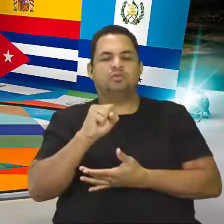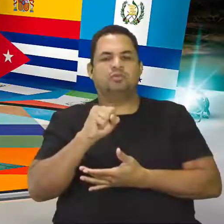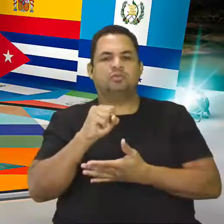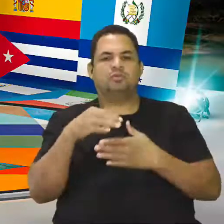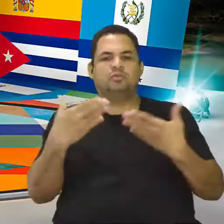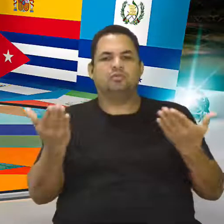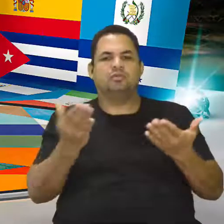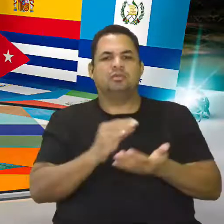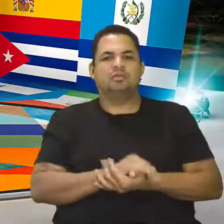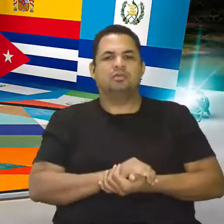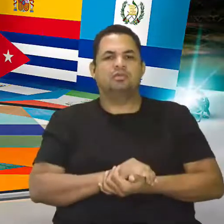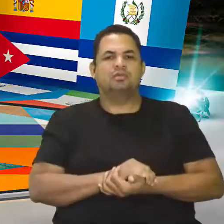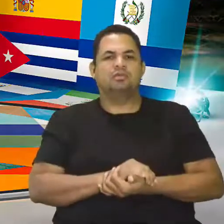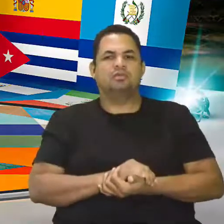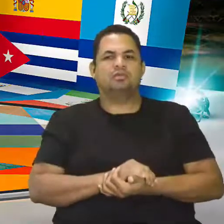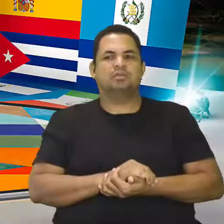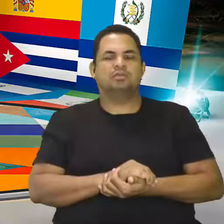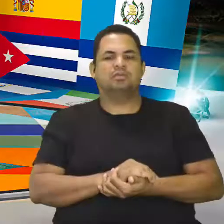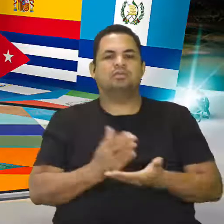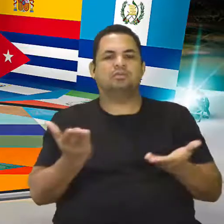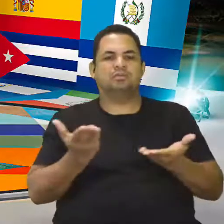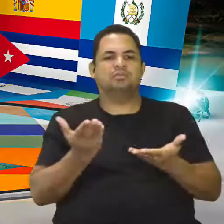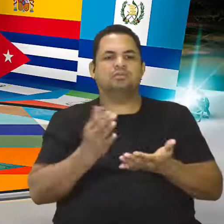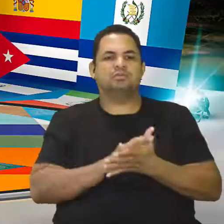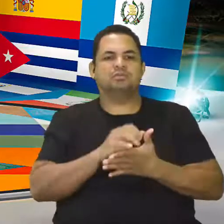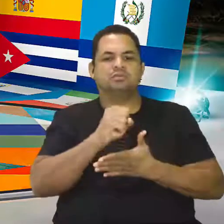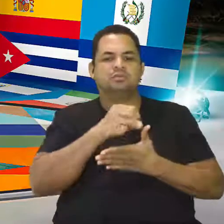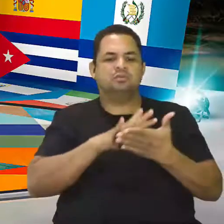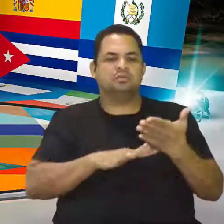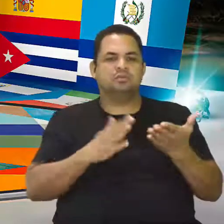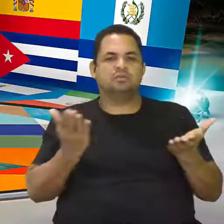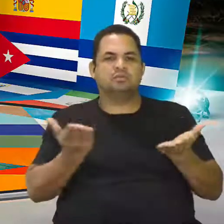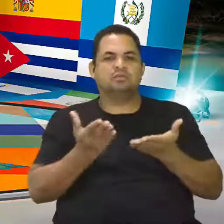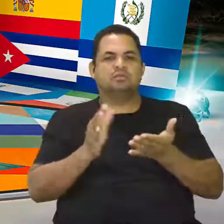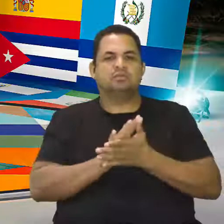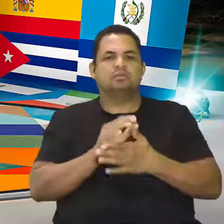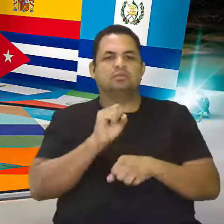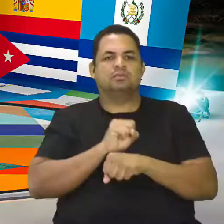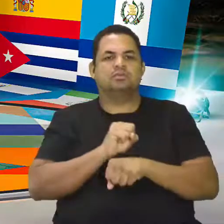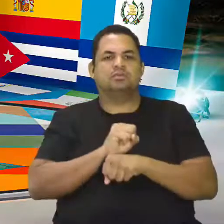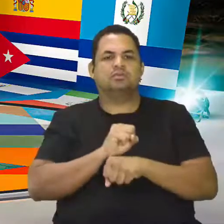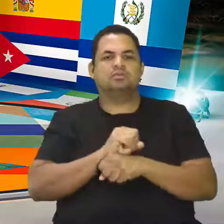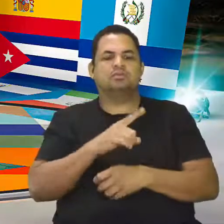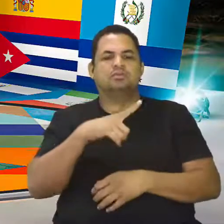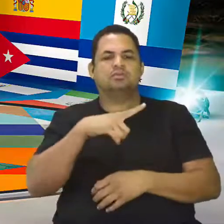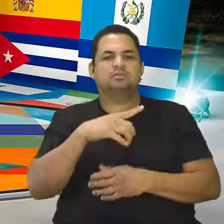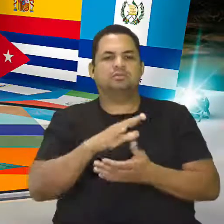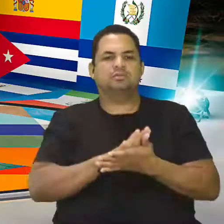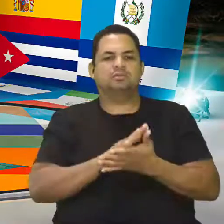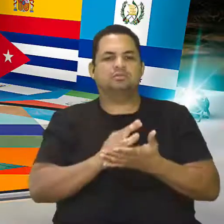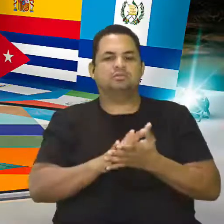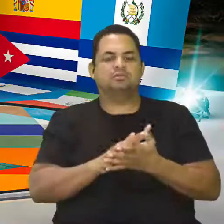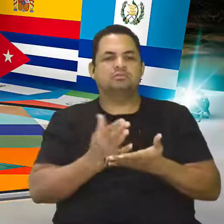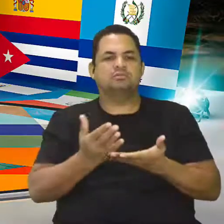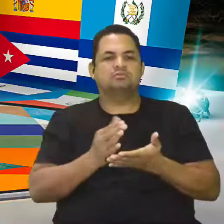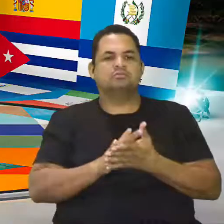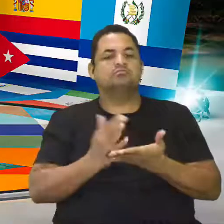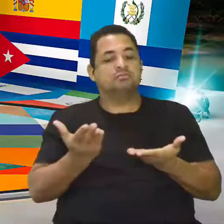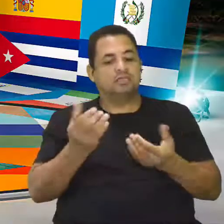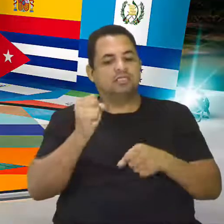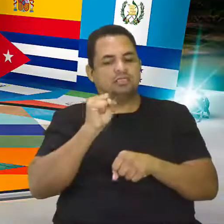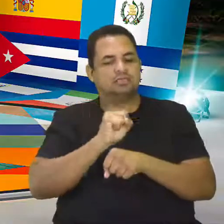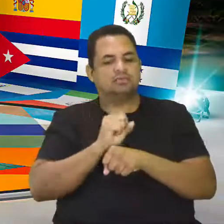meus amores. Essa foi a nossa atividade de hoje. Eu espero que vocês tenham curtido bastante. Qualquer coisa, estamos